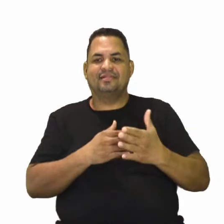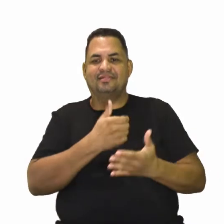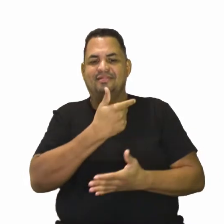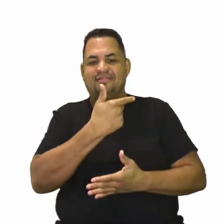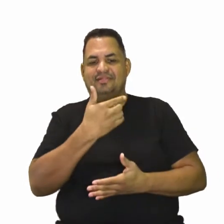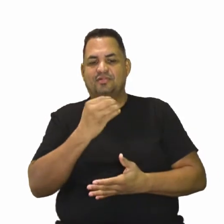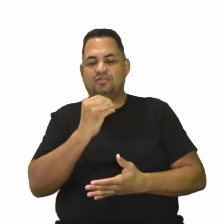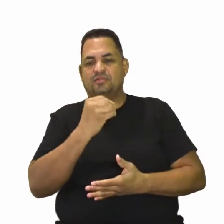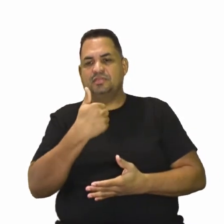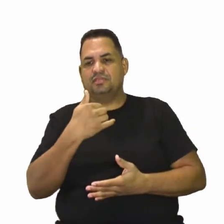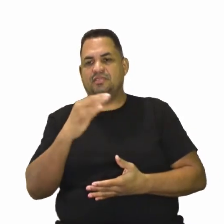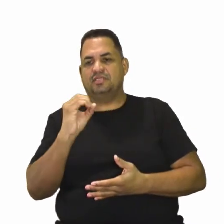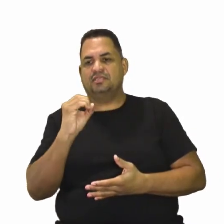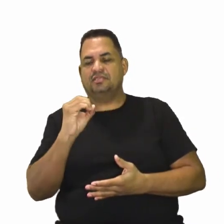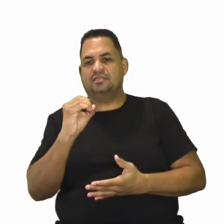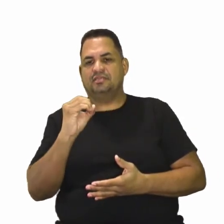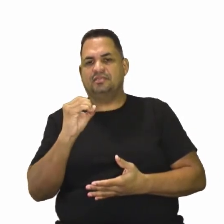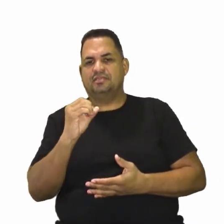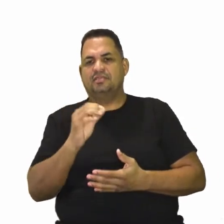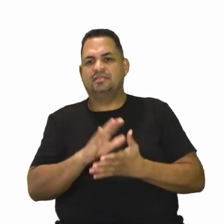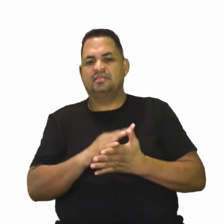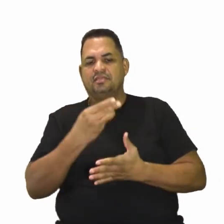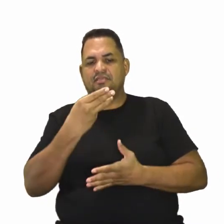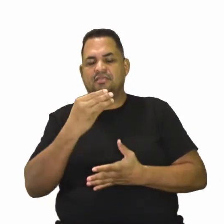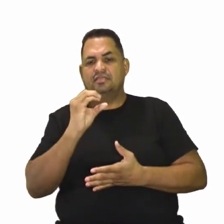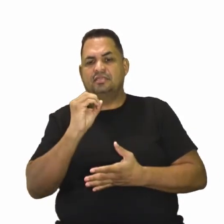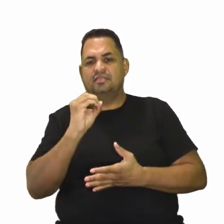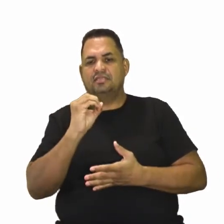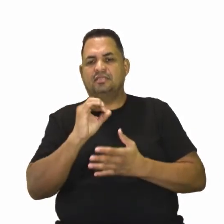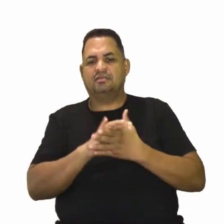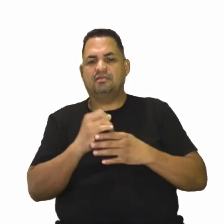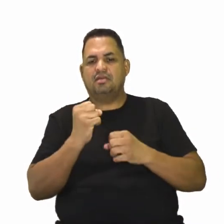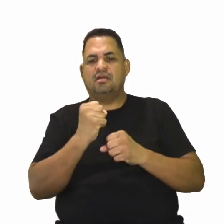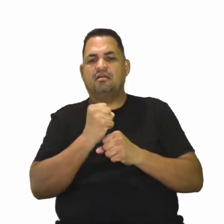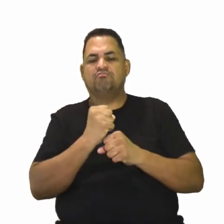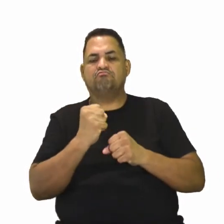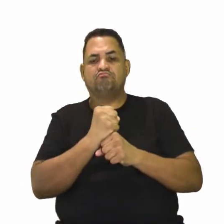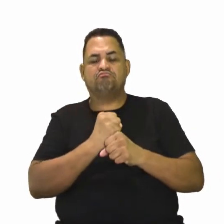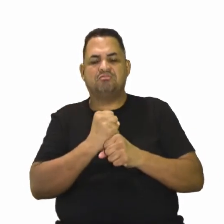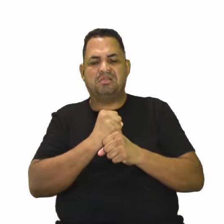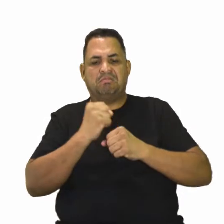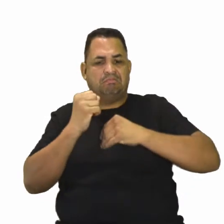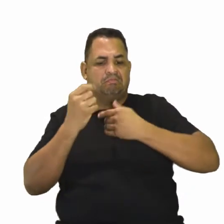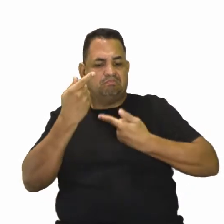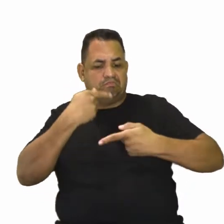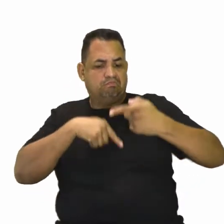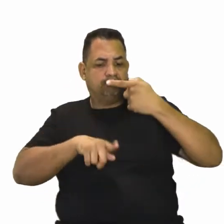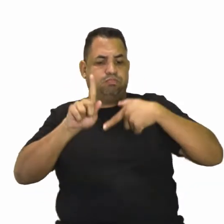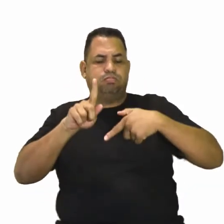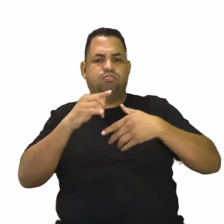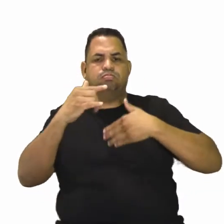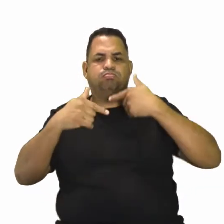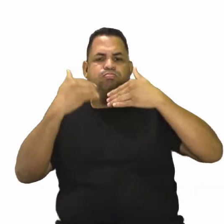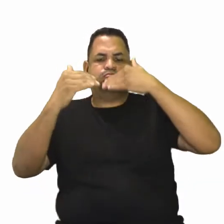até 2010. 30 anos de crescimento. E outra coisa, não é um crescimento